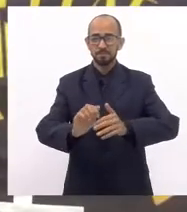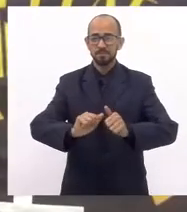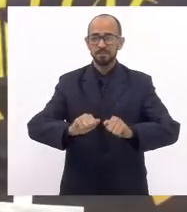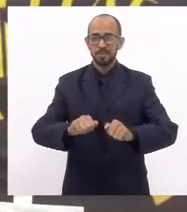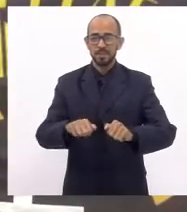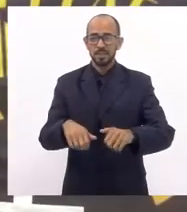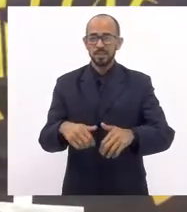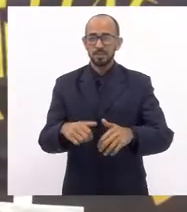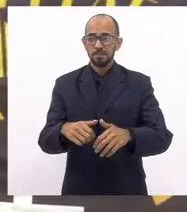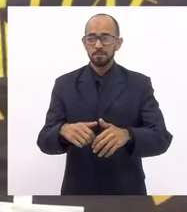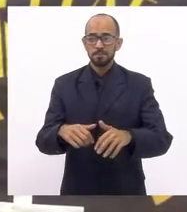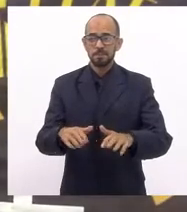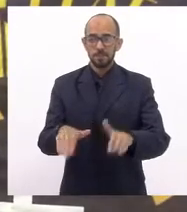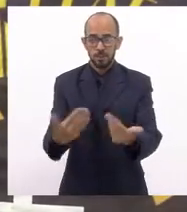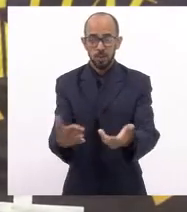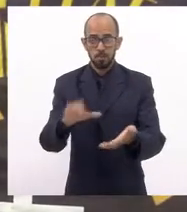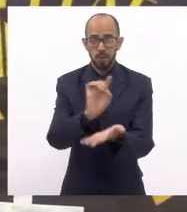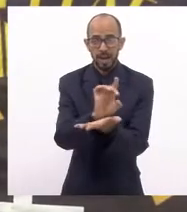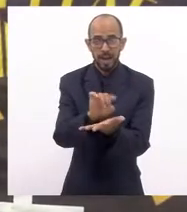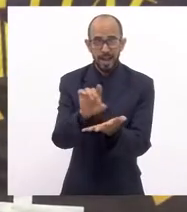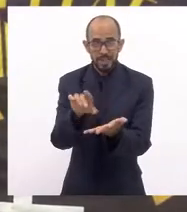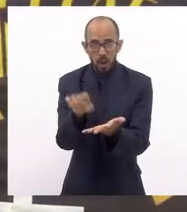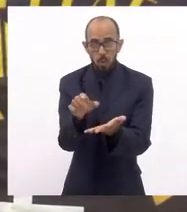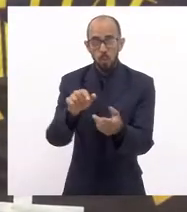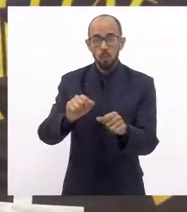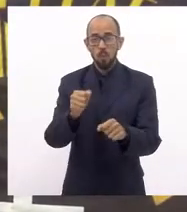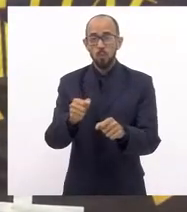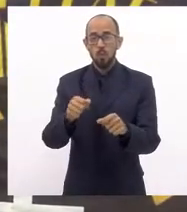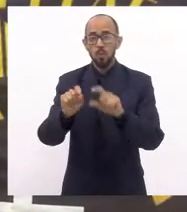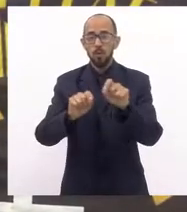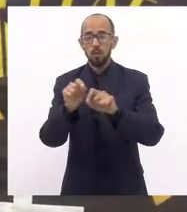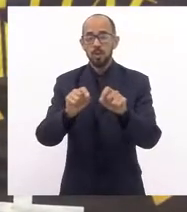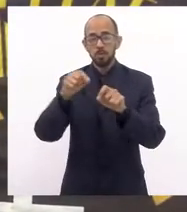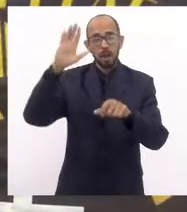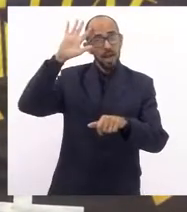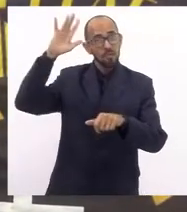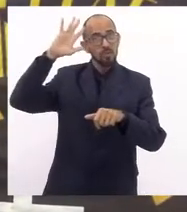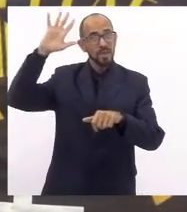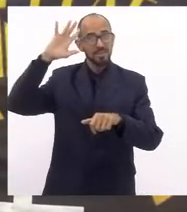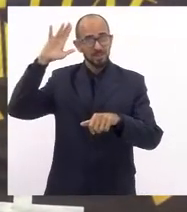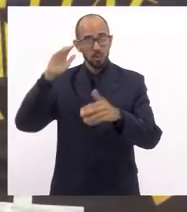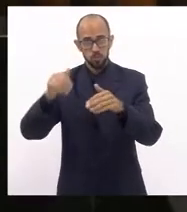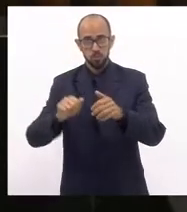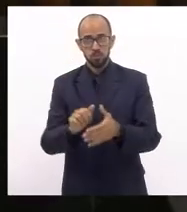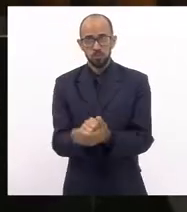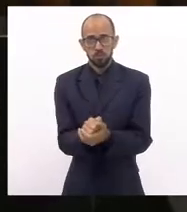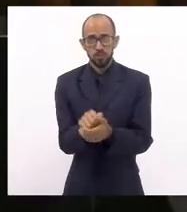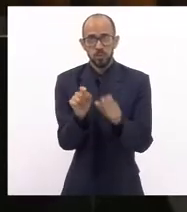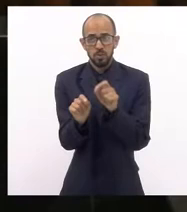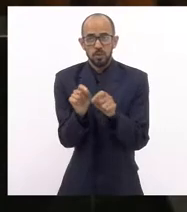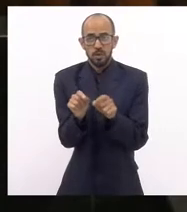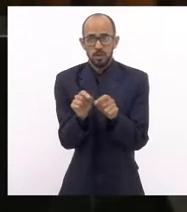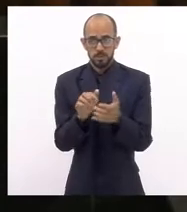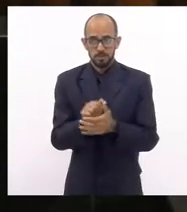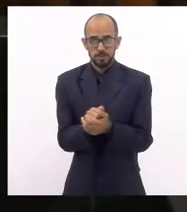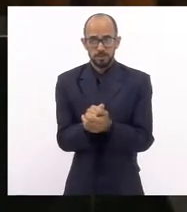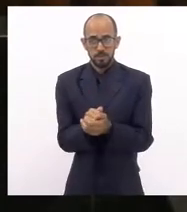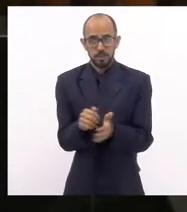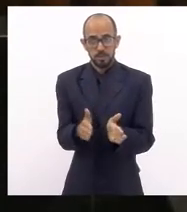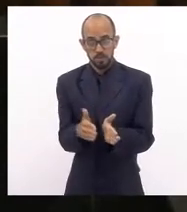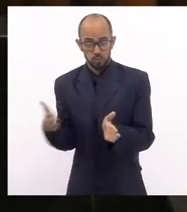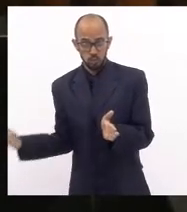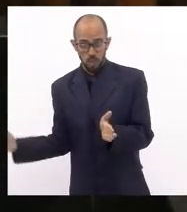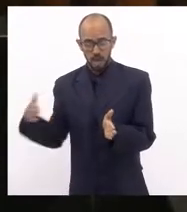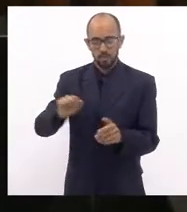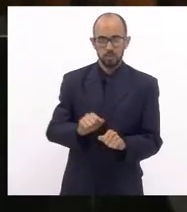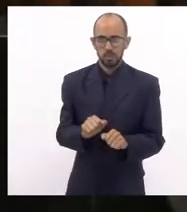isso, convidar a cada um e a cada uma para uma reflexão. E estávamos ali ao lado, depois de